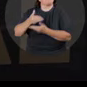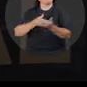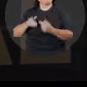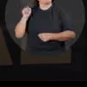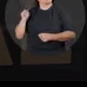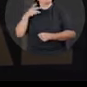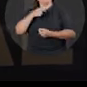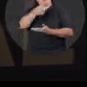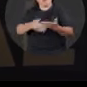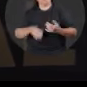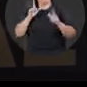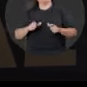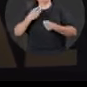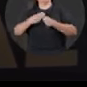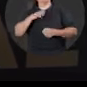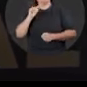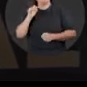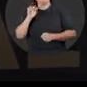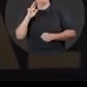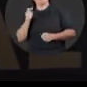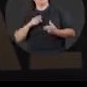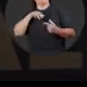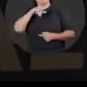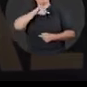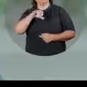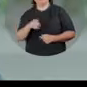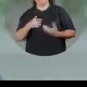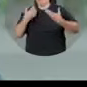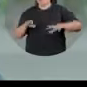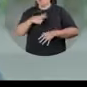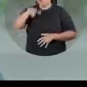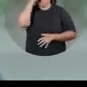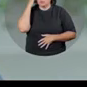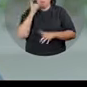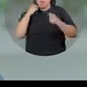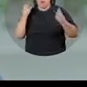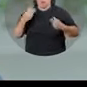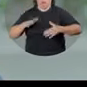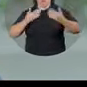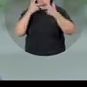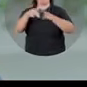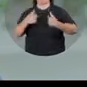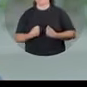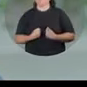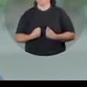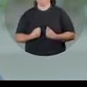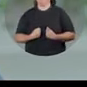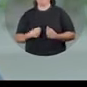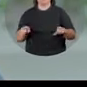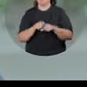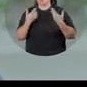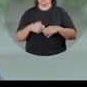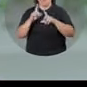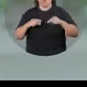ele fez um derrame Essas são células de batalha eu não quero que as pessoas de Alagoas sejam surpreendidas